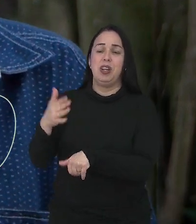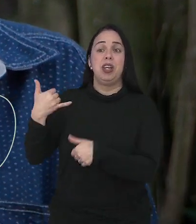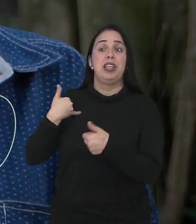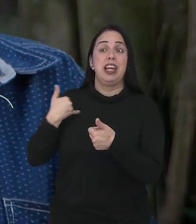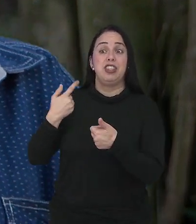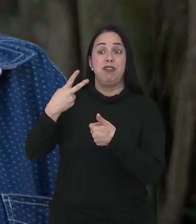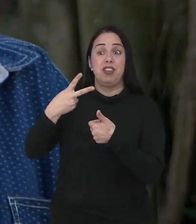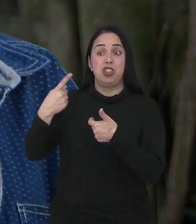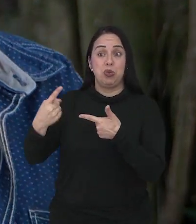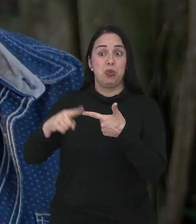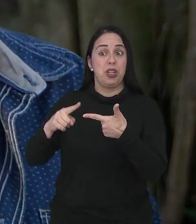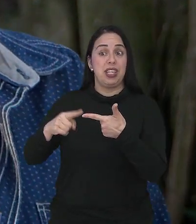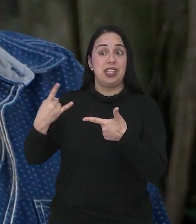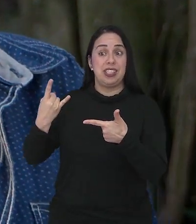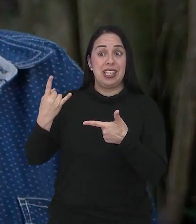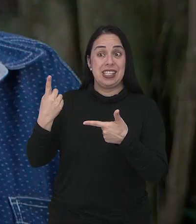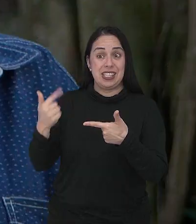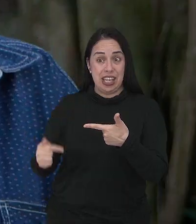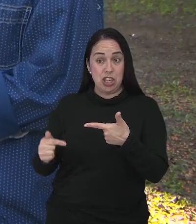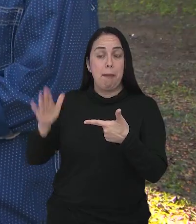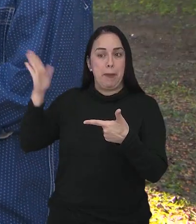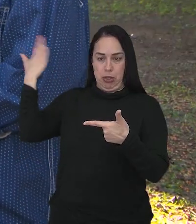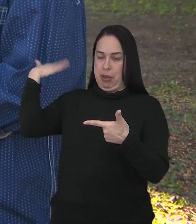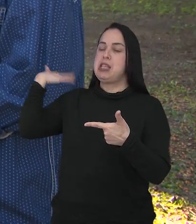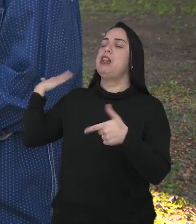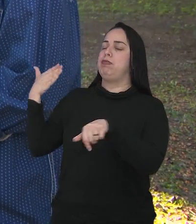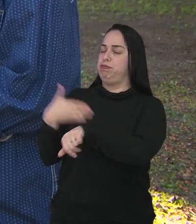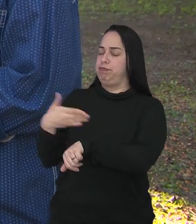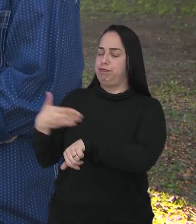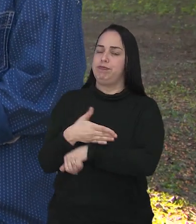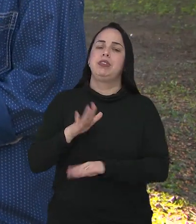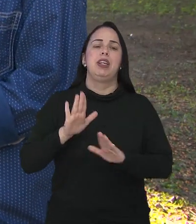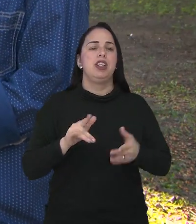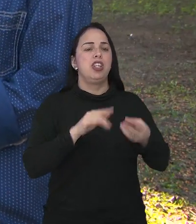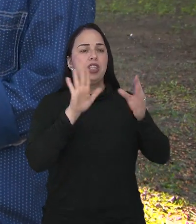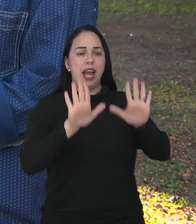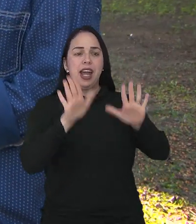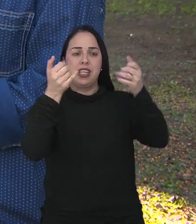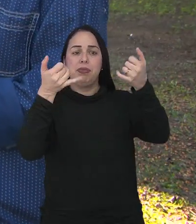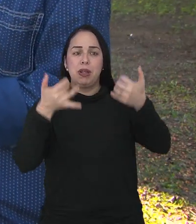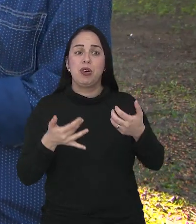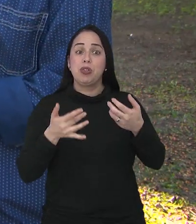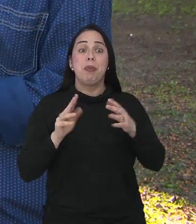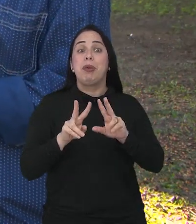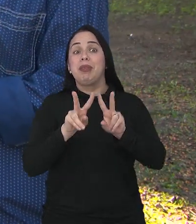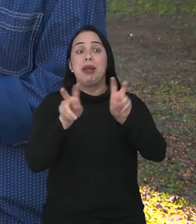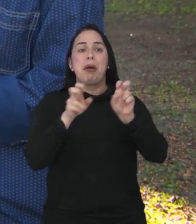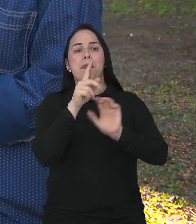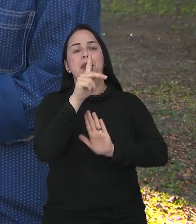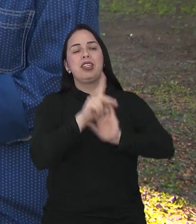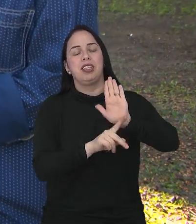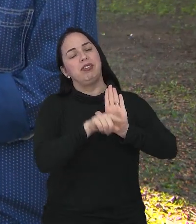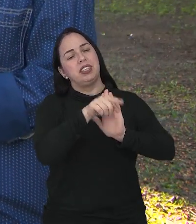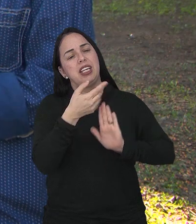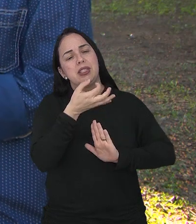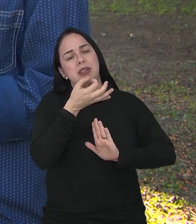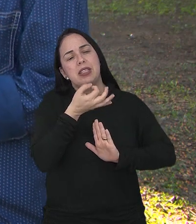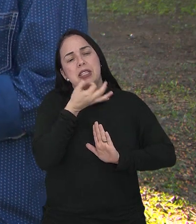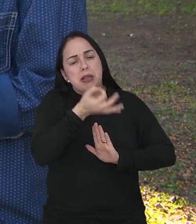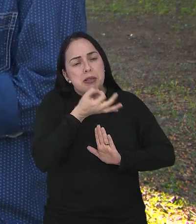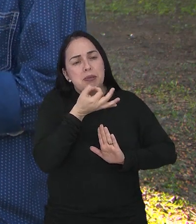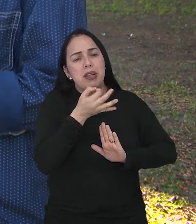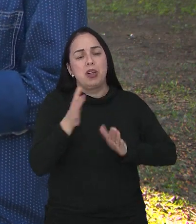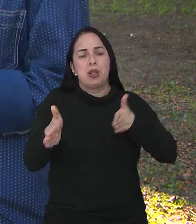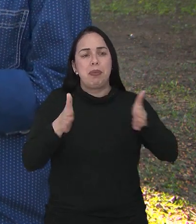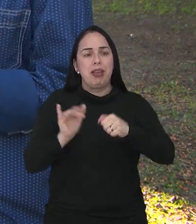um de 17, mas já viemos bastante. Sim, a gente falou no bloco anterior sobre seus projetos e você comentou também que durante a